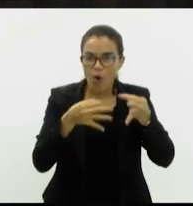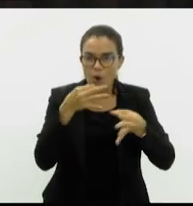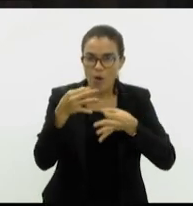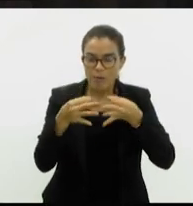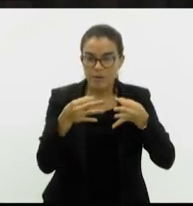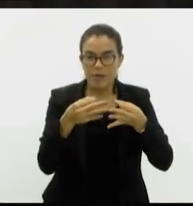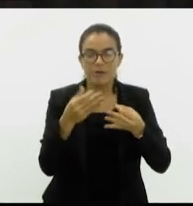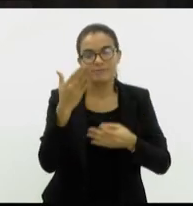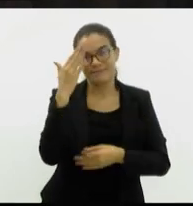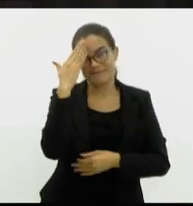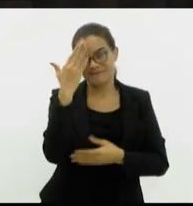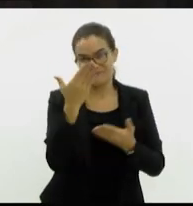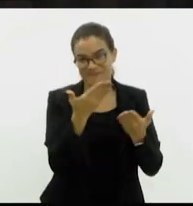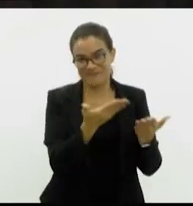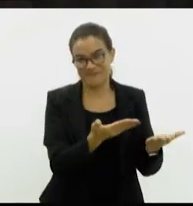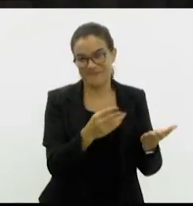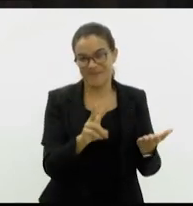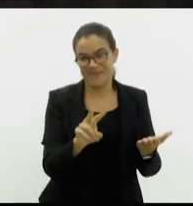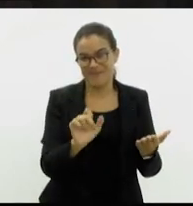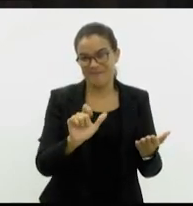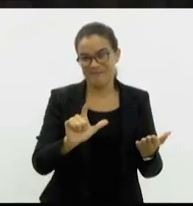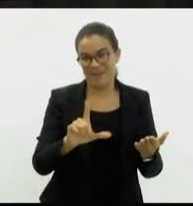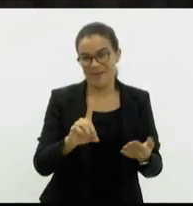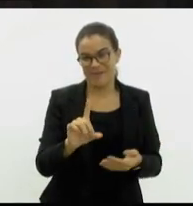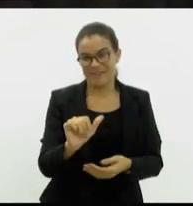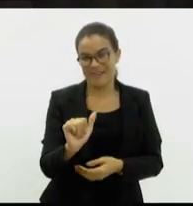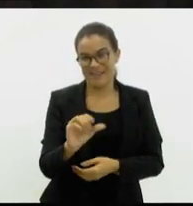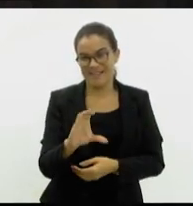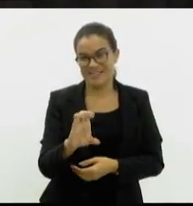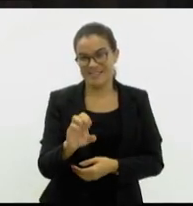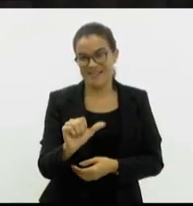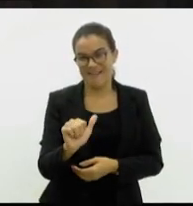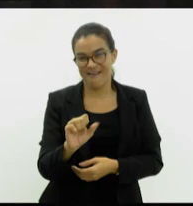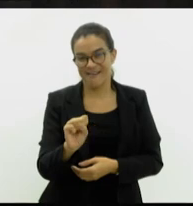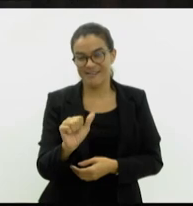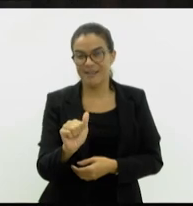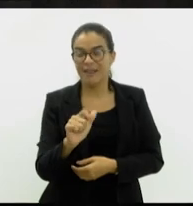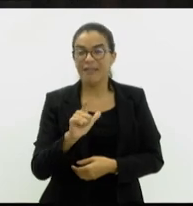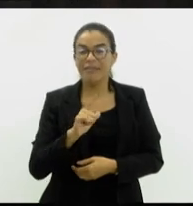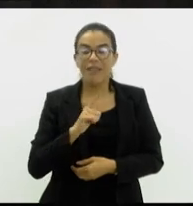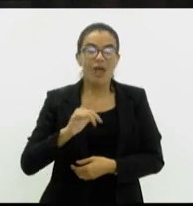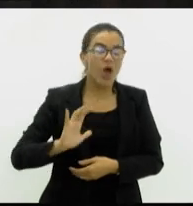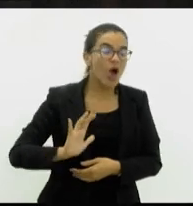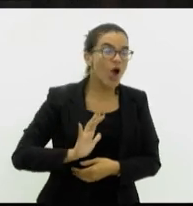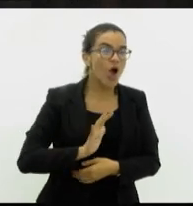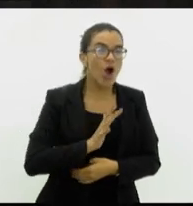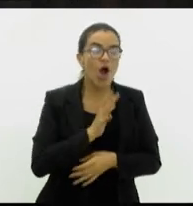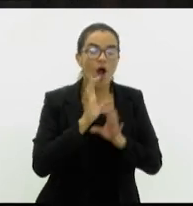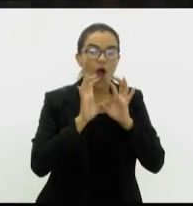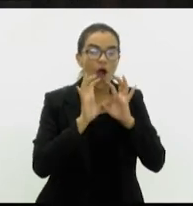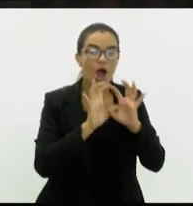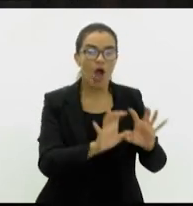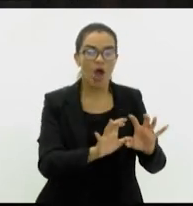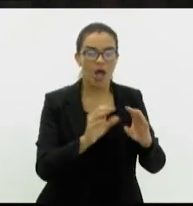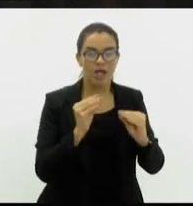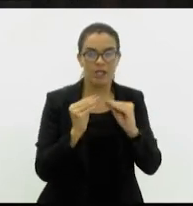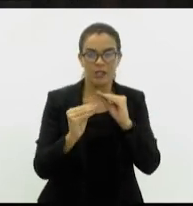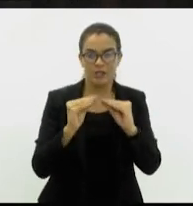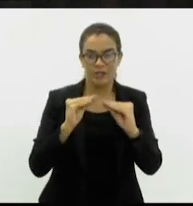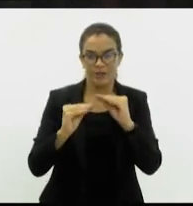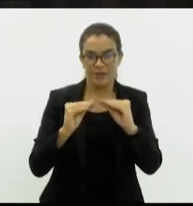excelência Deputado Valda Ceasa tem horror a novelas